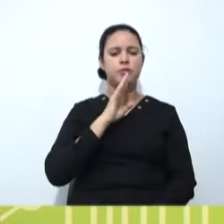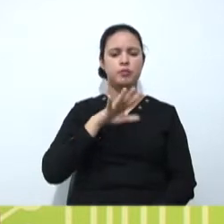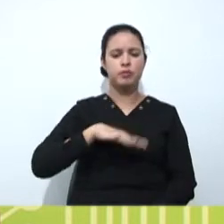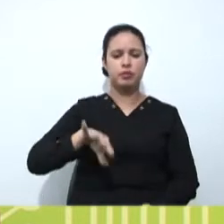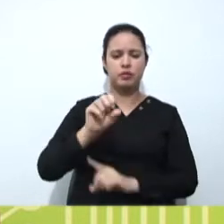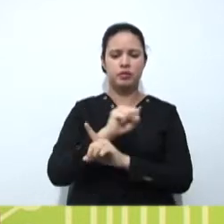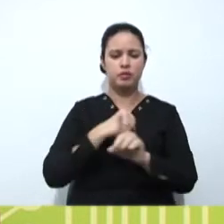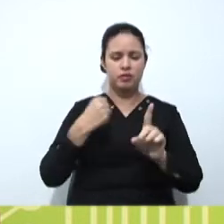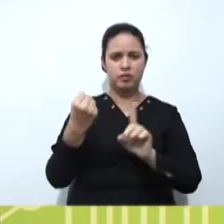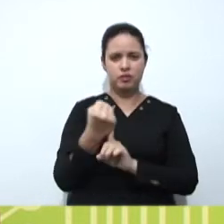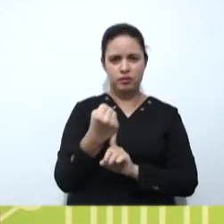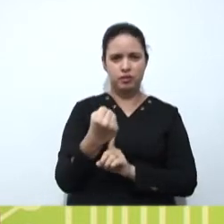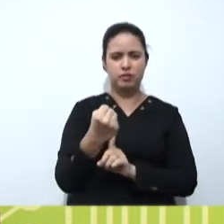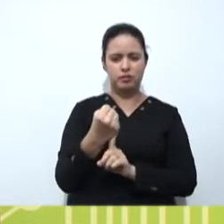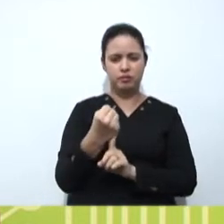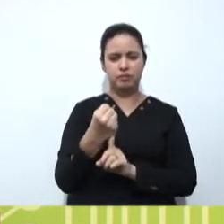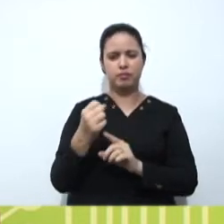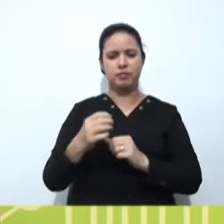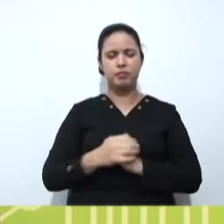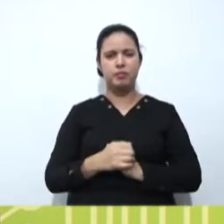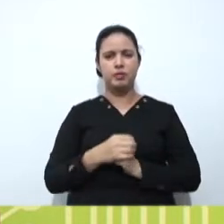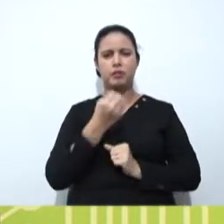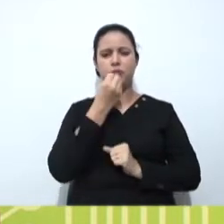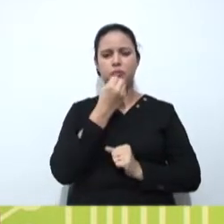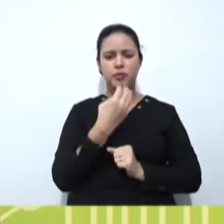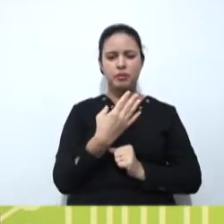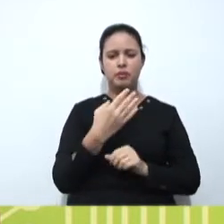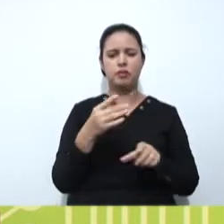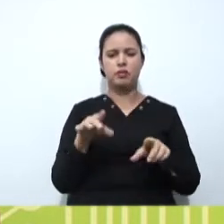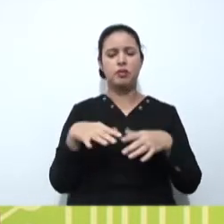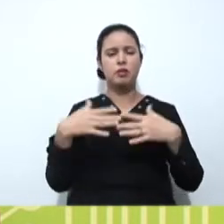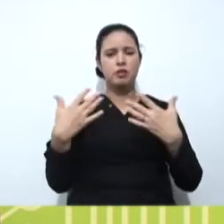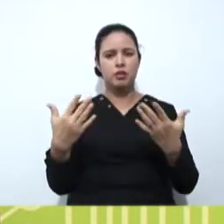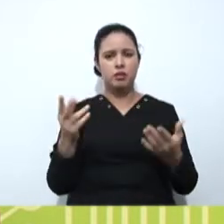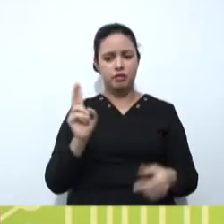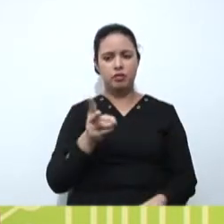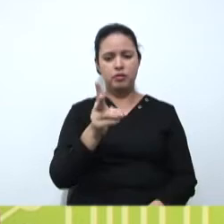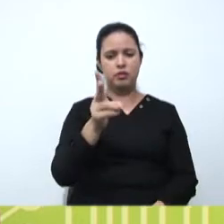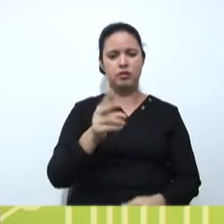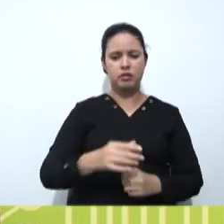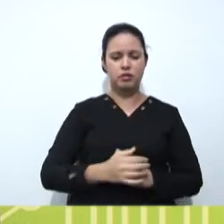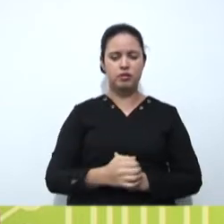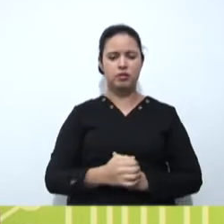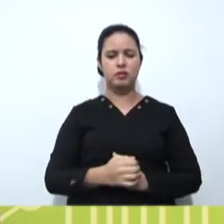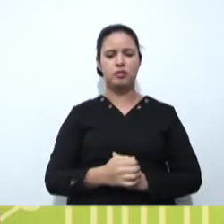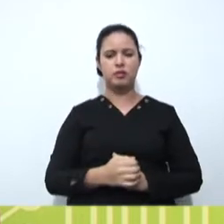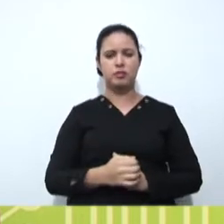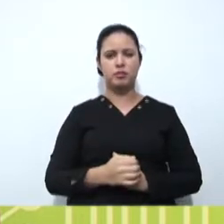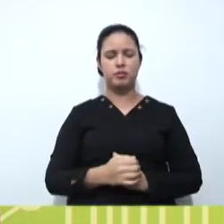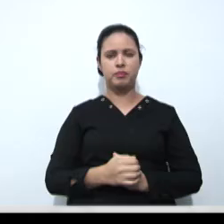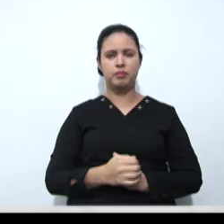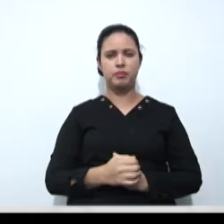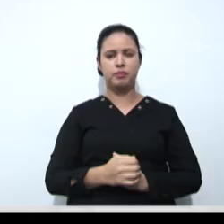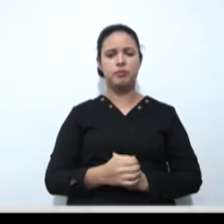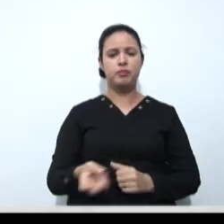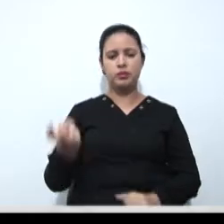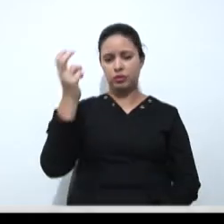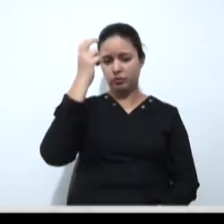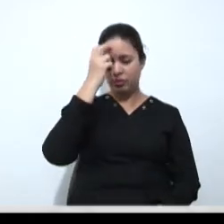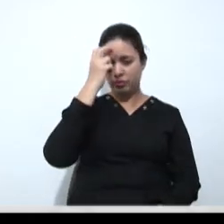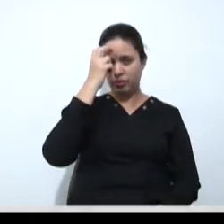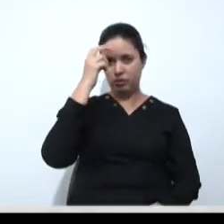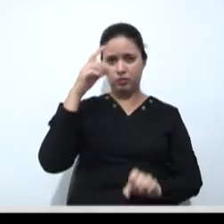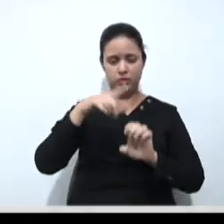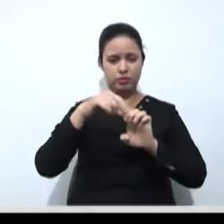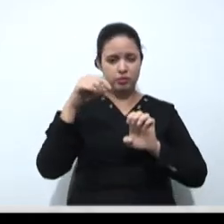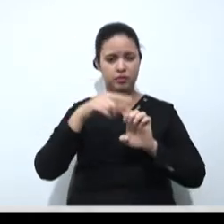é ótimo, é louvável. Muito bom, professor. Gente, então vamos lá. Continuando, essa cultura empreendedora,